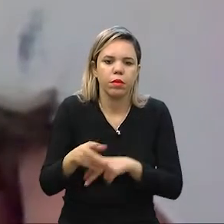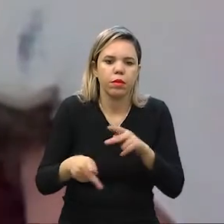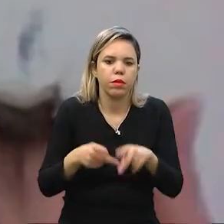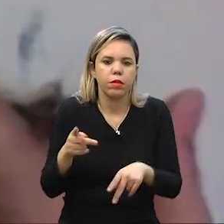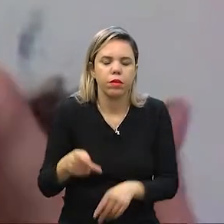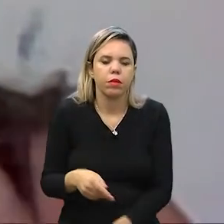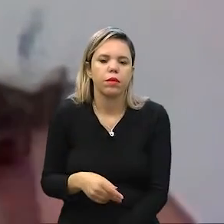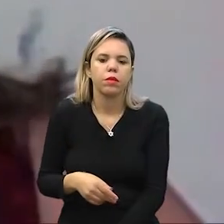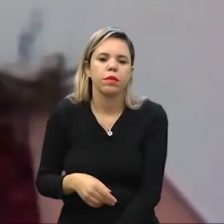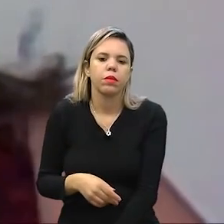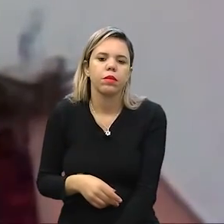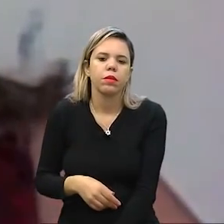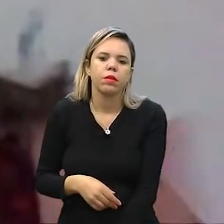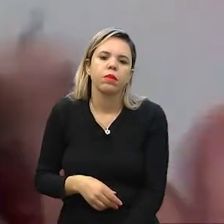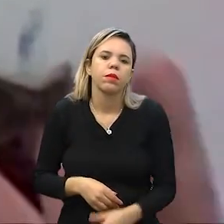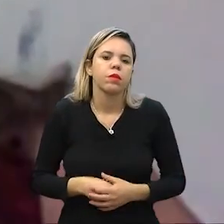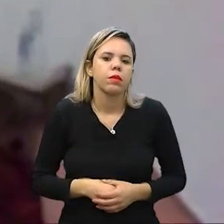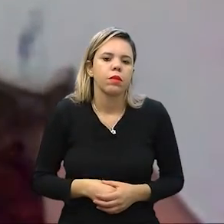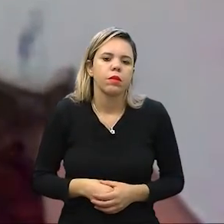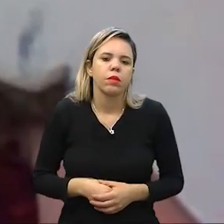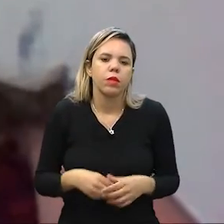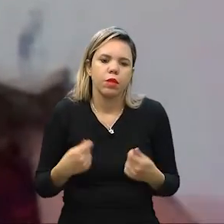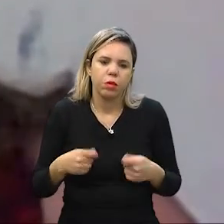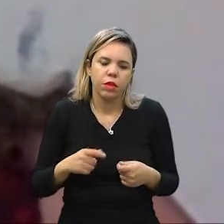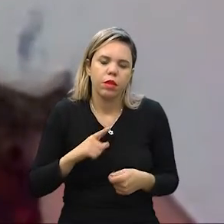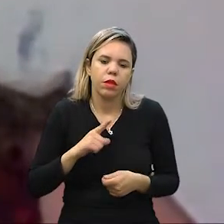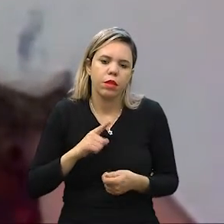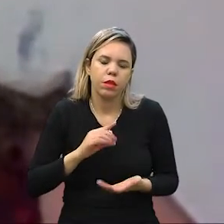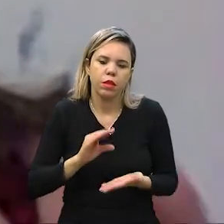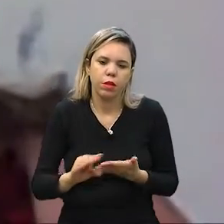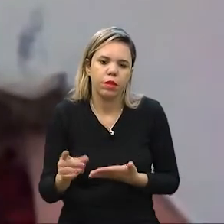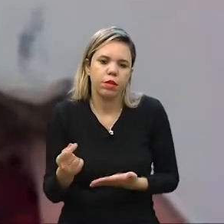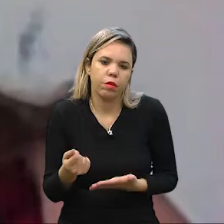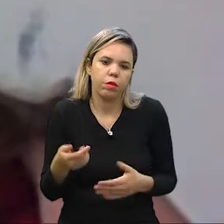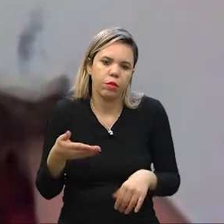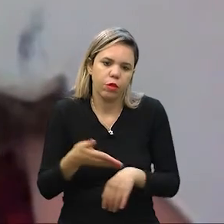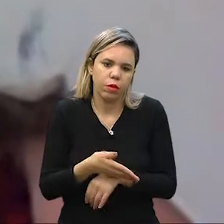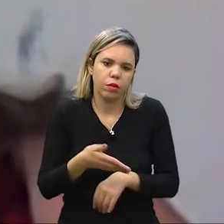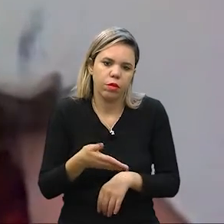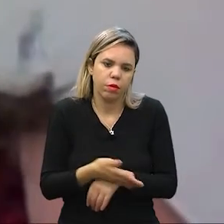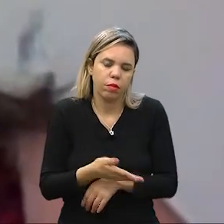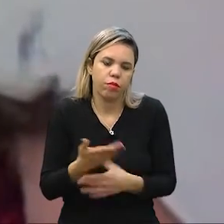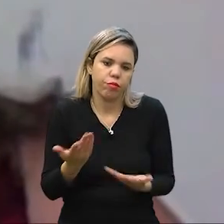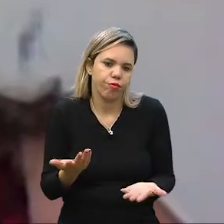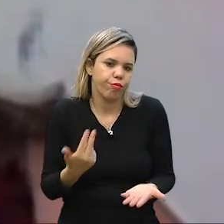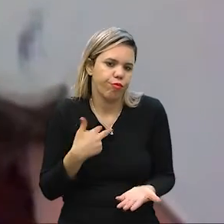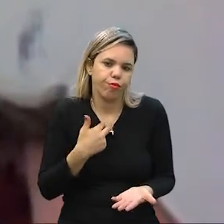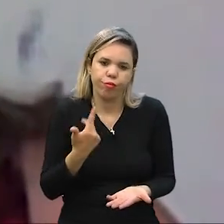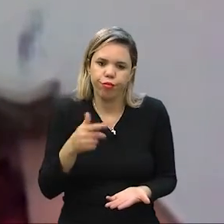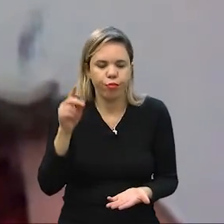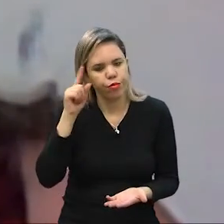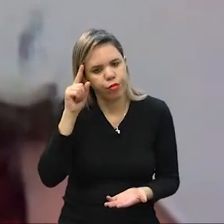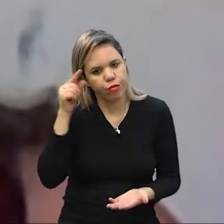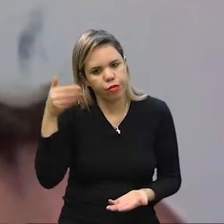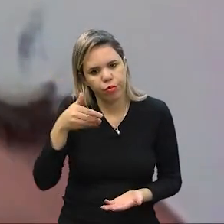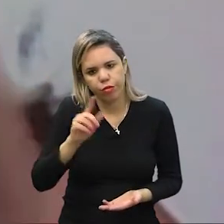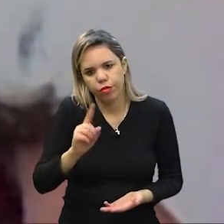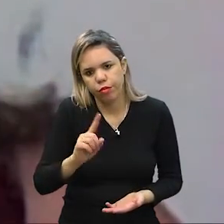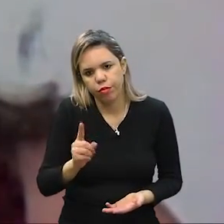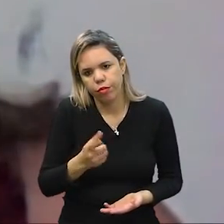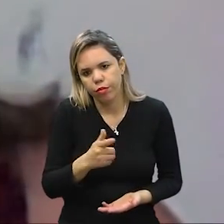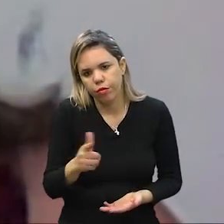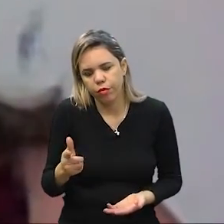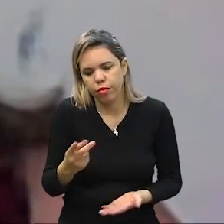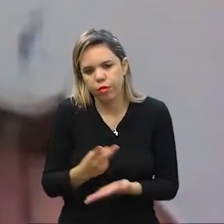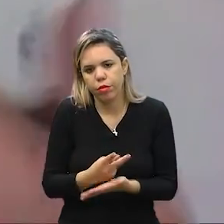população já demanda você ter o recurso financeiro para poder, e aí você já não vai todo dia, aí você já não